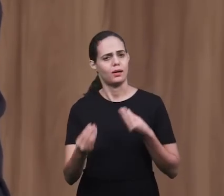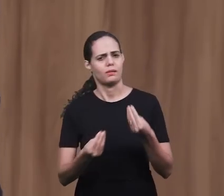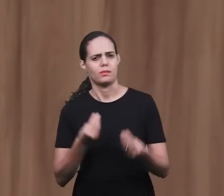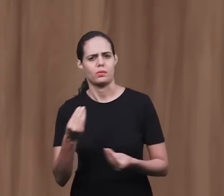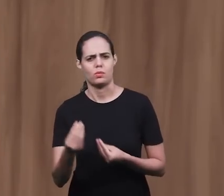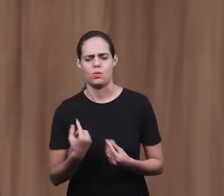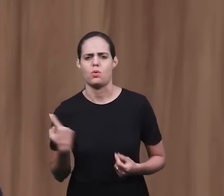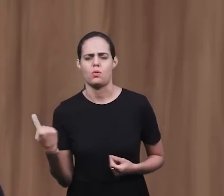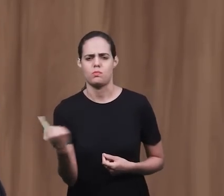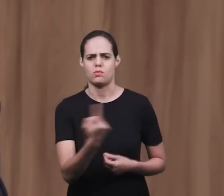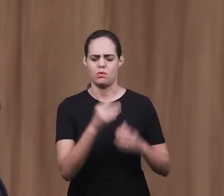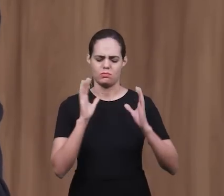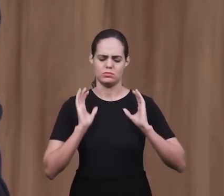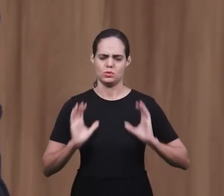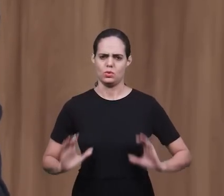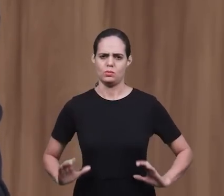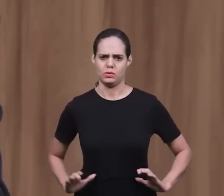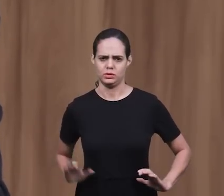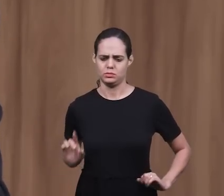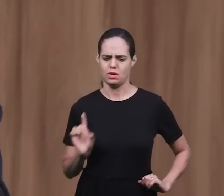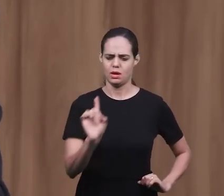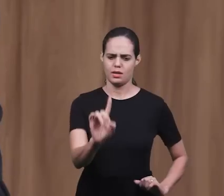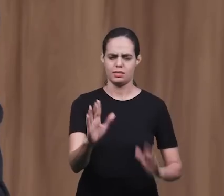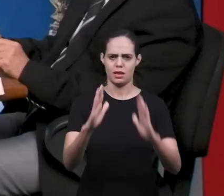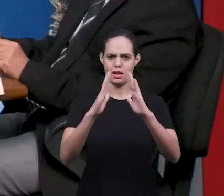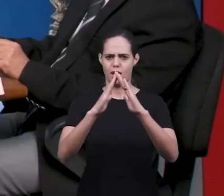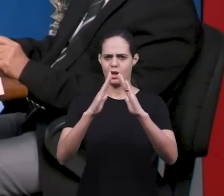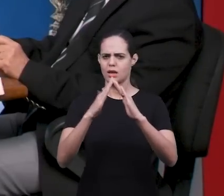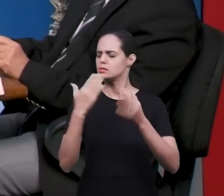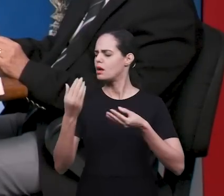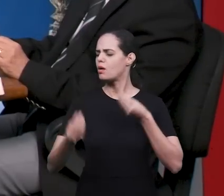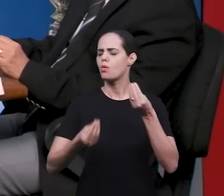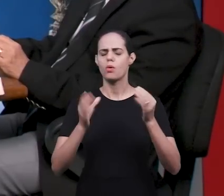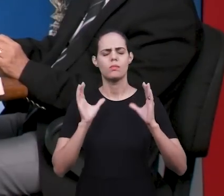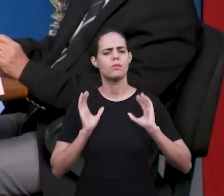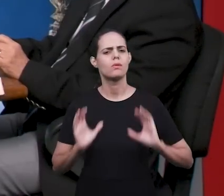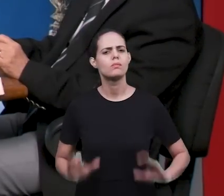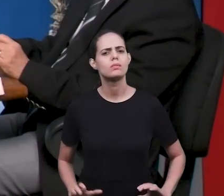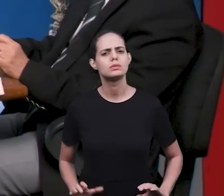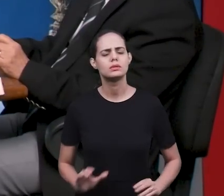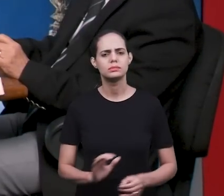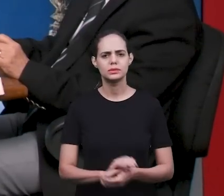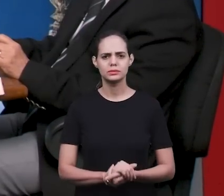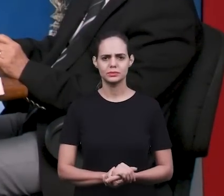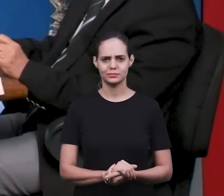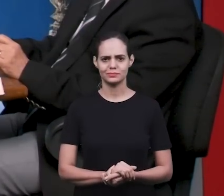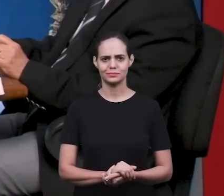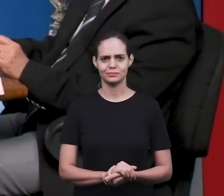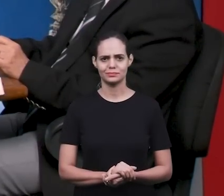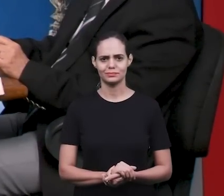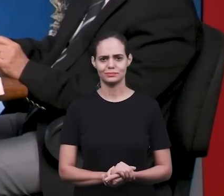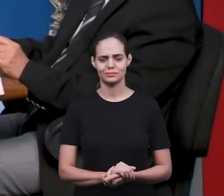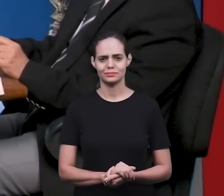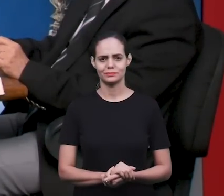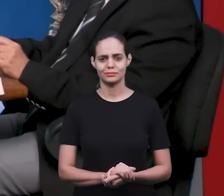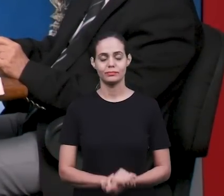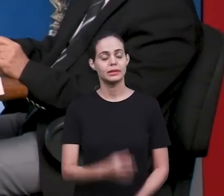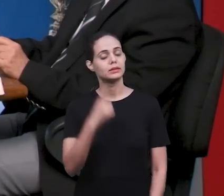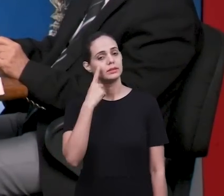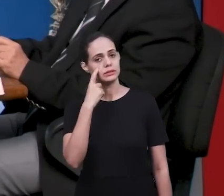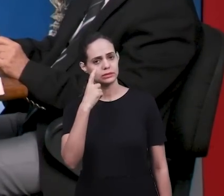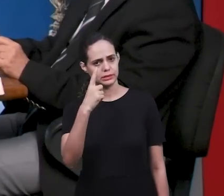comportamos eticamente sob esse aspecto. Isso no início, né, dessa obra no nosso meio,